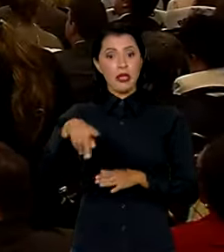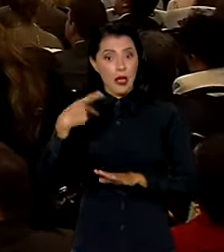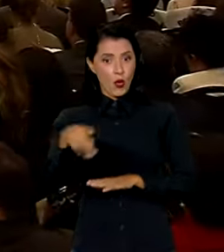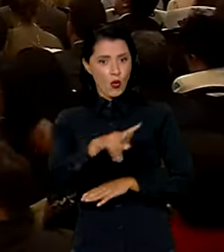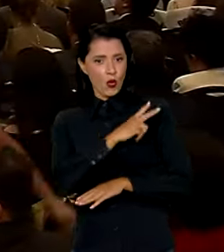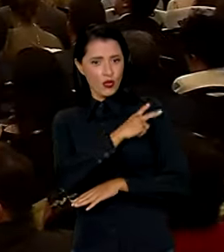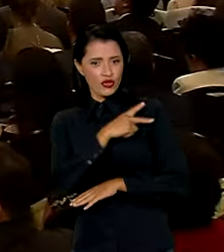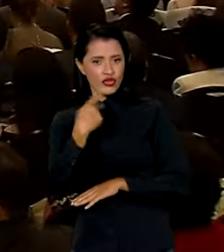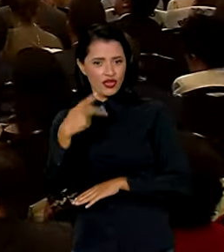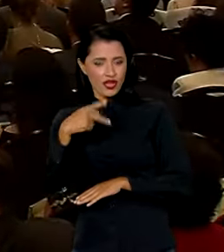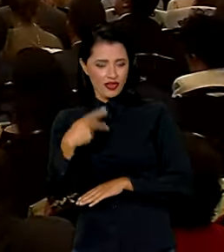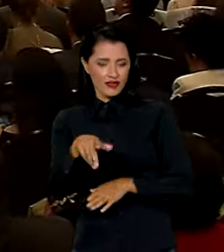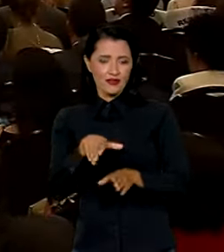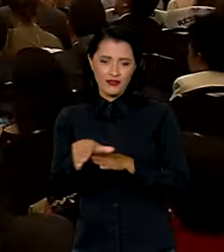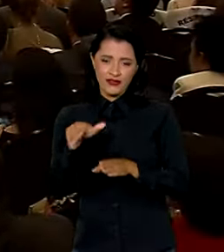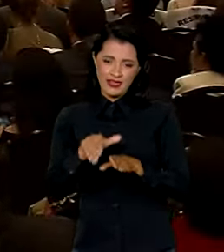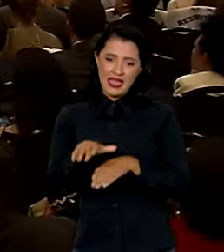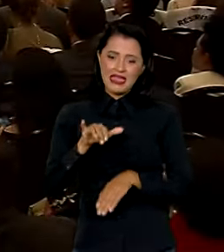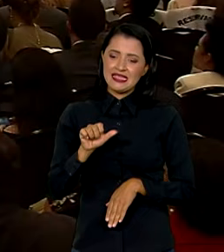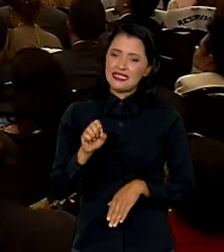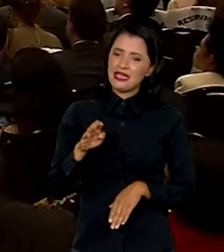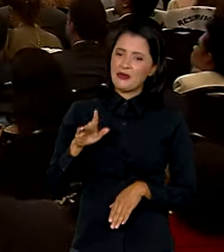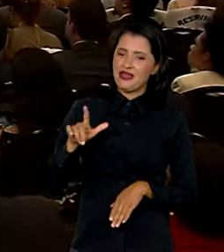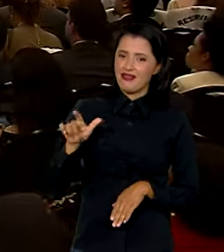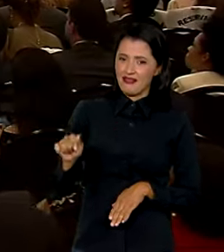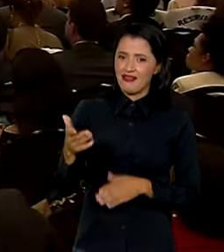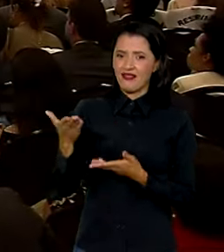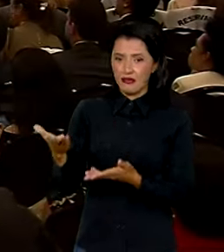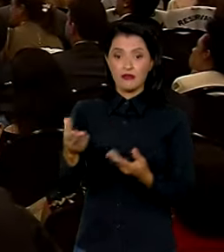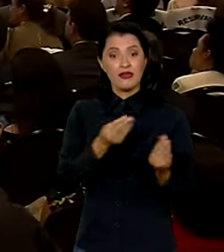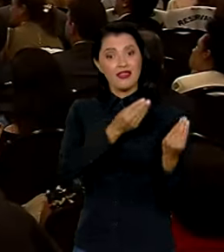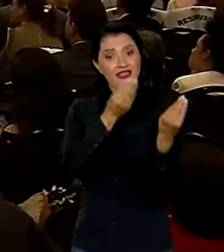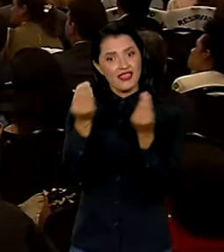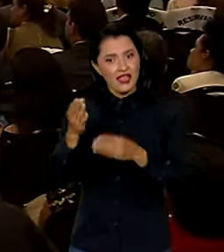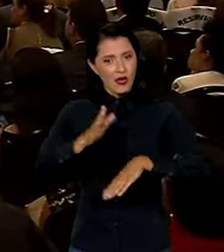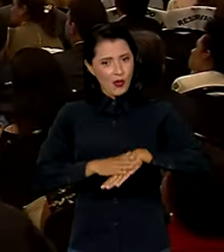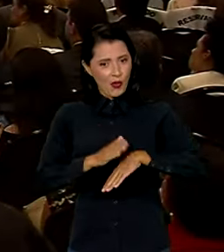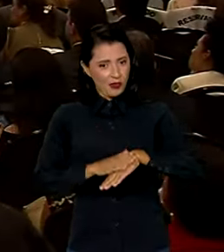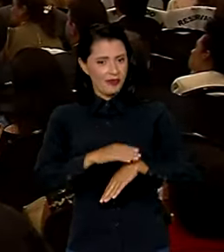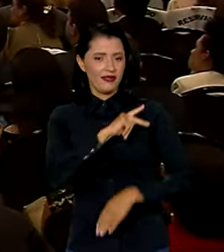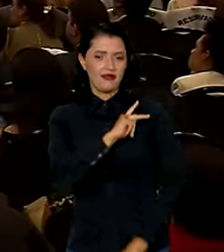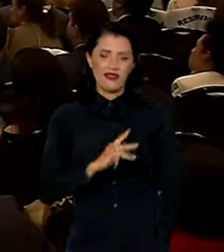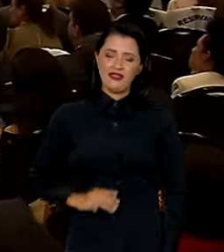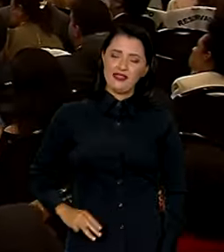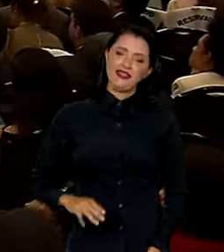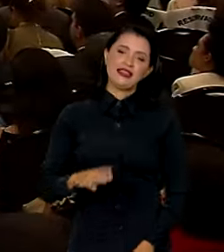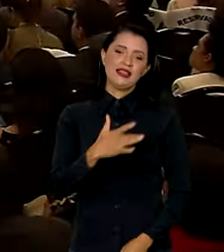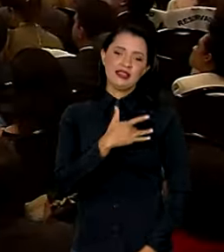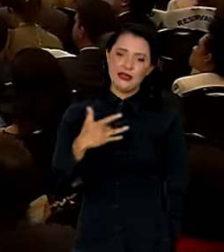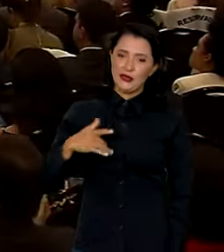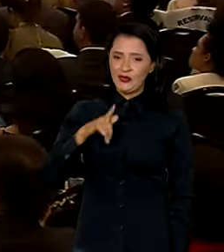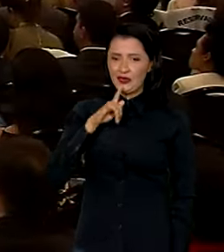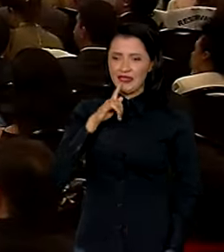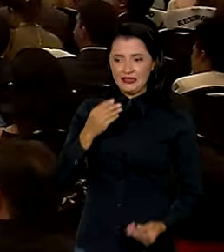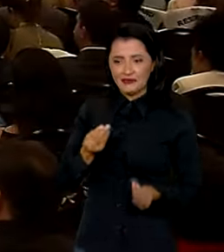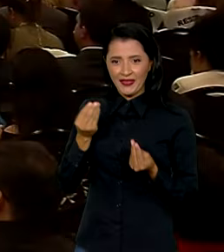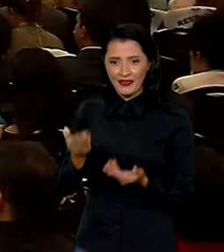foi Isabela Ferro, da SaferNet, que será entregue pela ministra da Saúde, Nícia